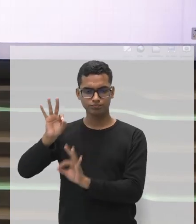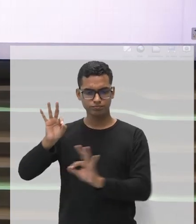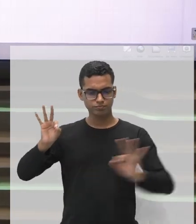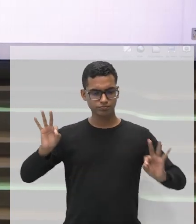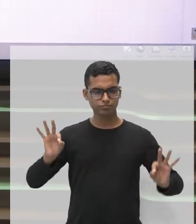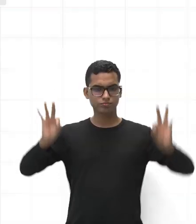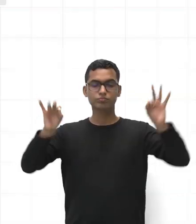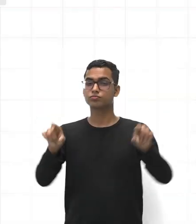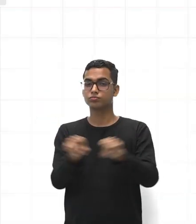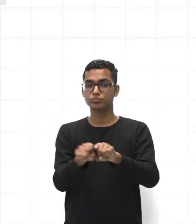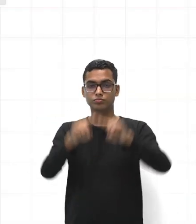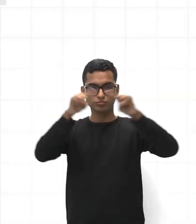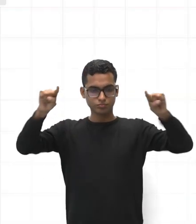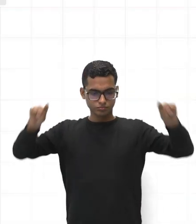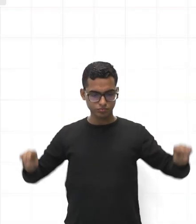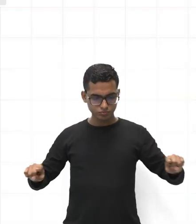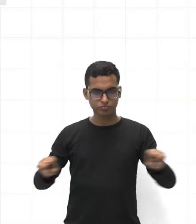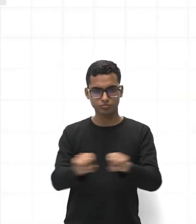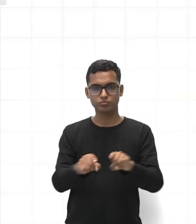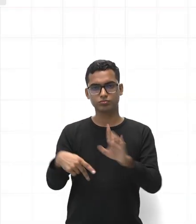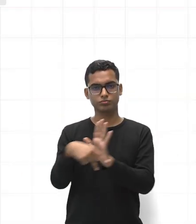bom? Vejam só aqui.